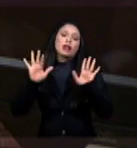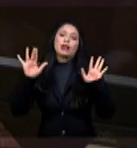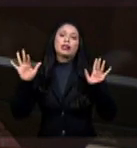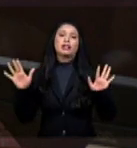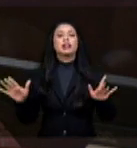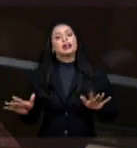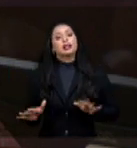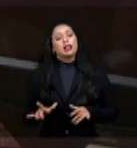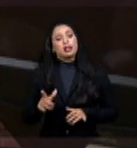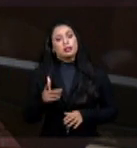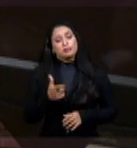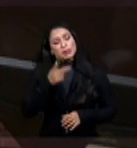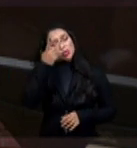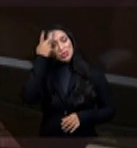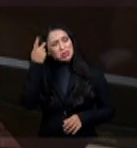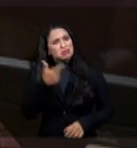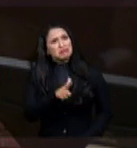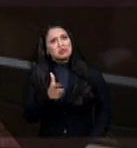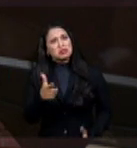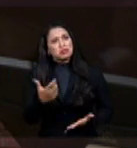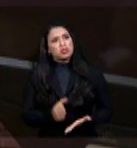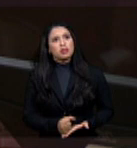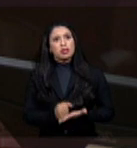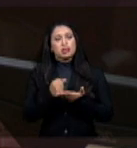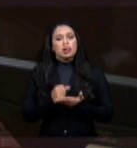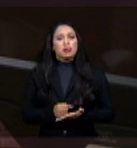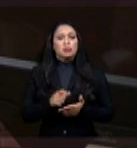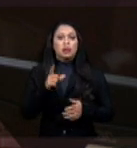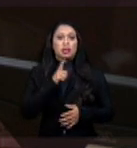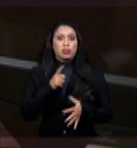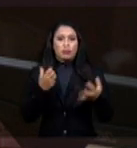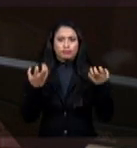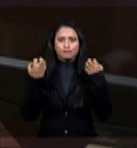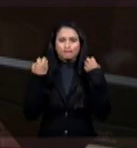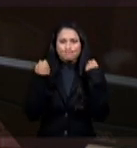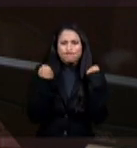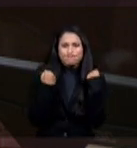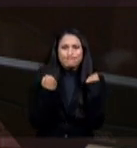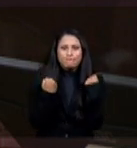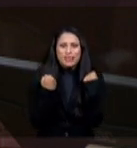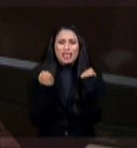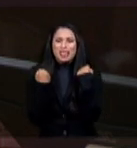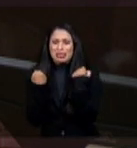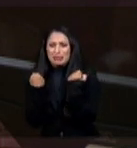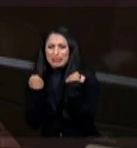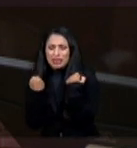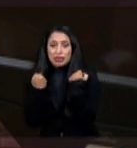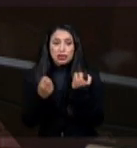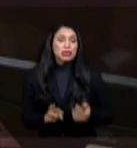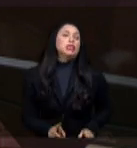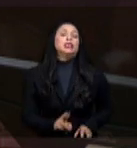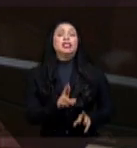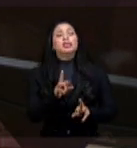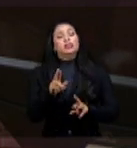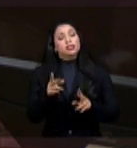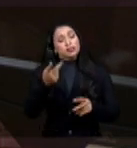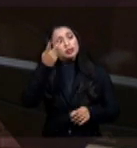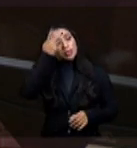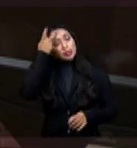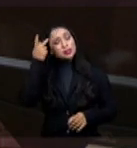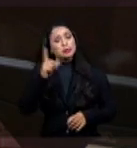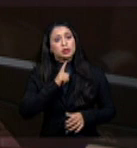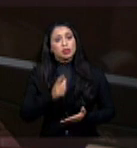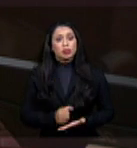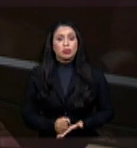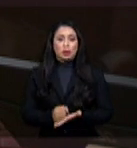não tiveram esse apoio e que ficam até hoje carregando esse peso enorme nas costas, e a diferença de pessoas que receberam algum